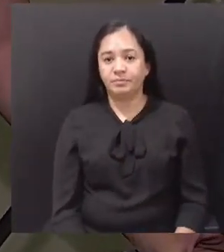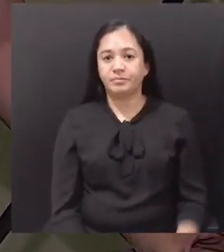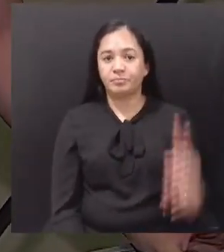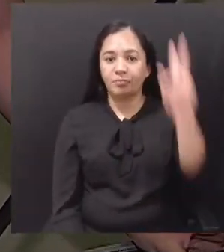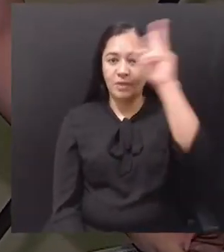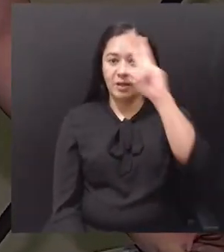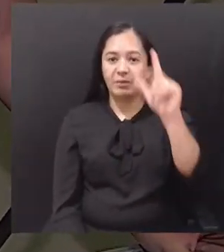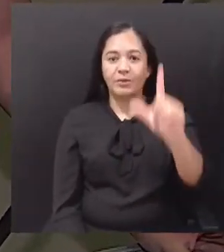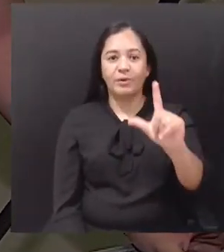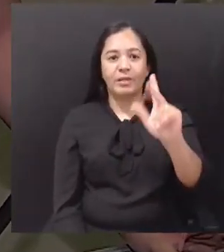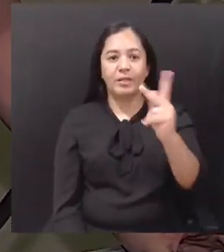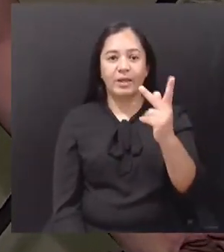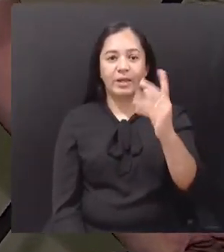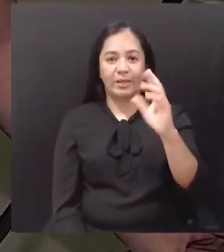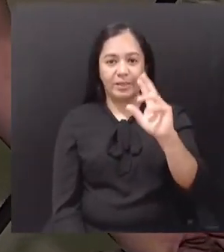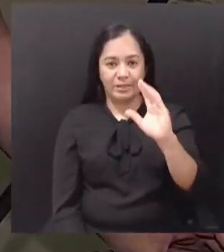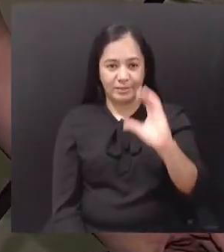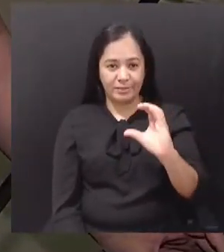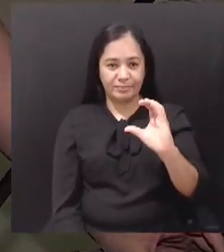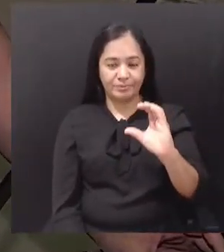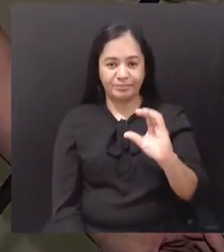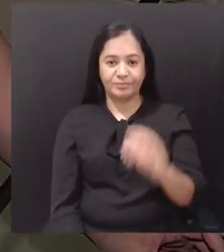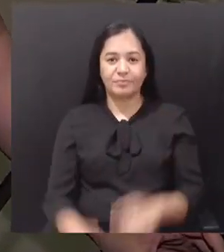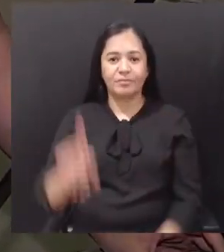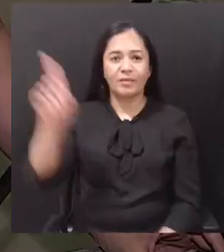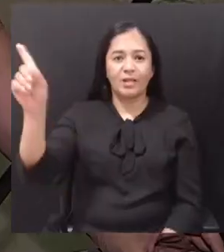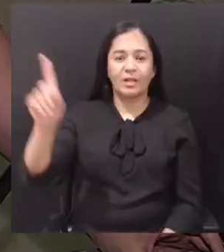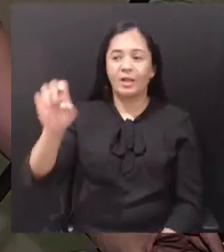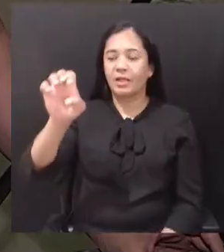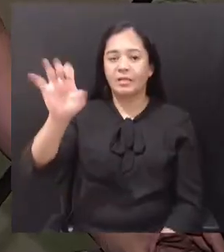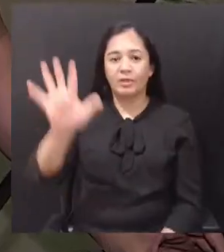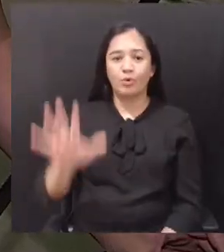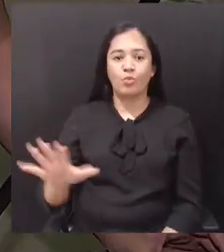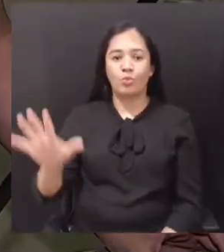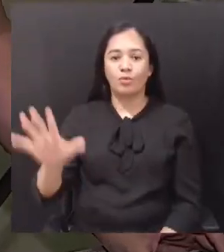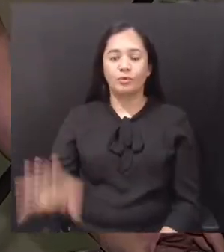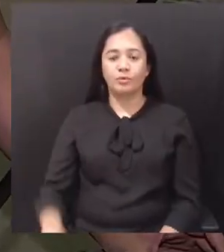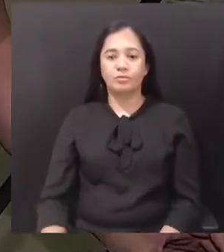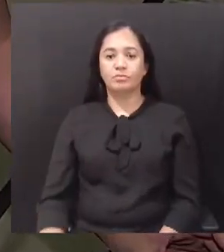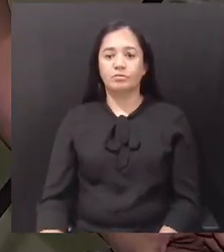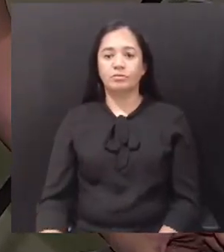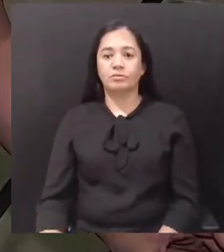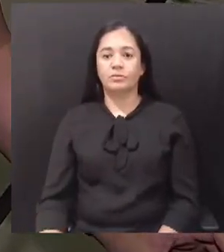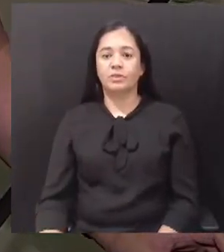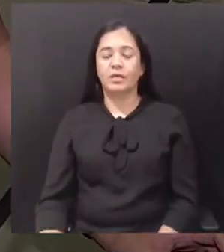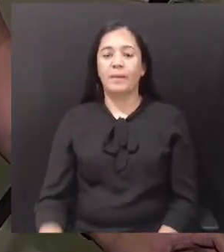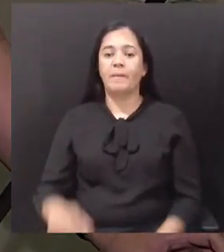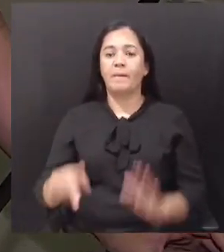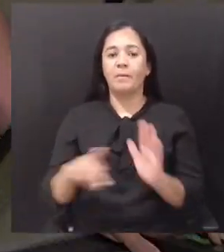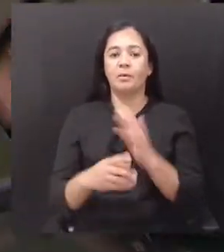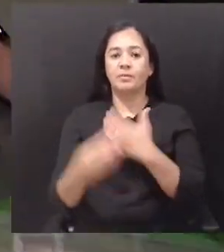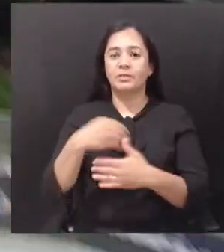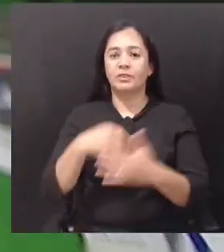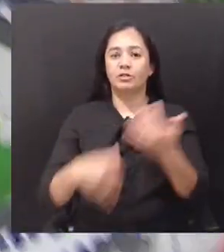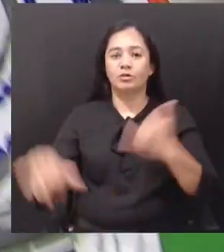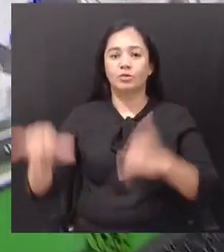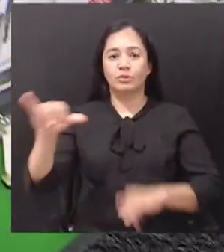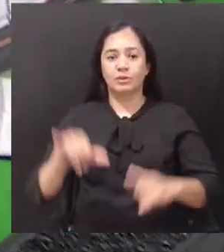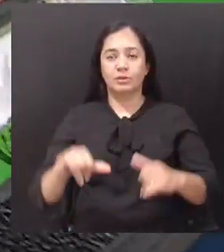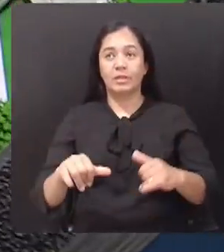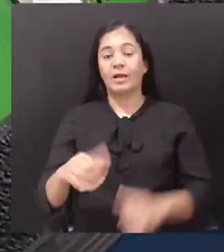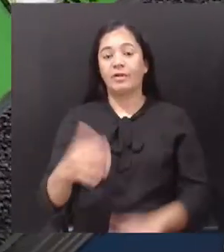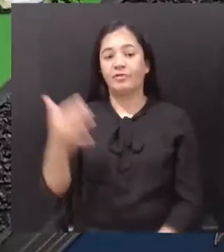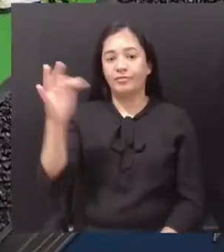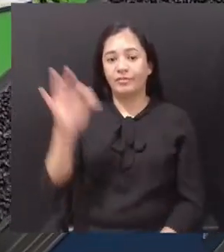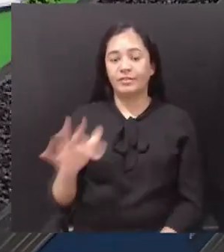de Hadrons, fica lá na Europa, né? Que tem uma função um pouco mais específica dentro da física de partículas. O Sirius ele tem uma função um